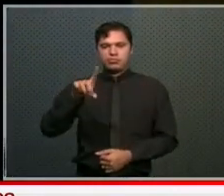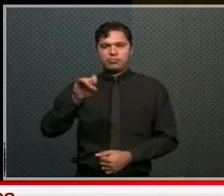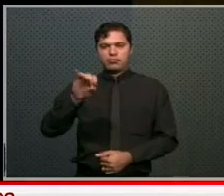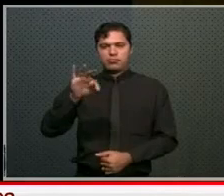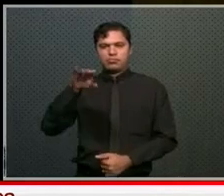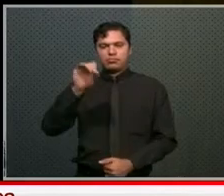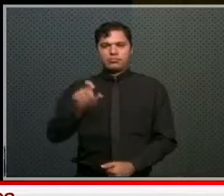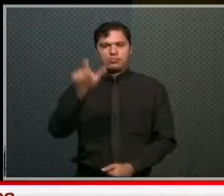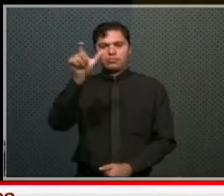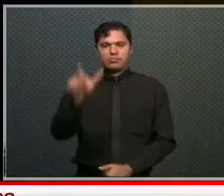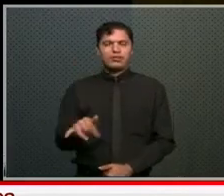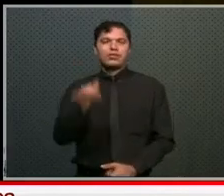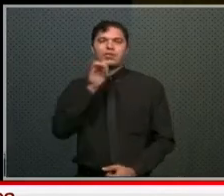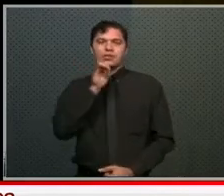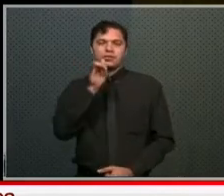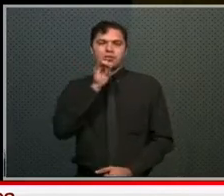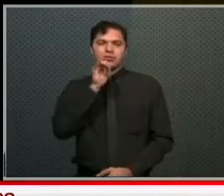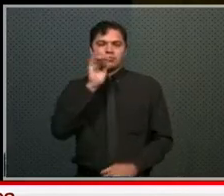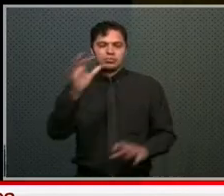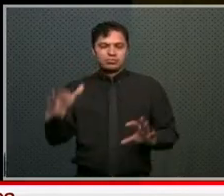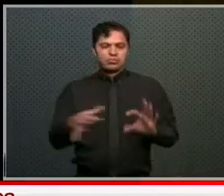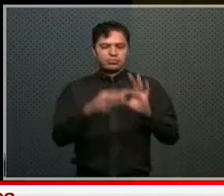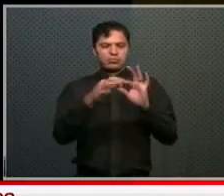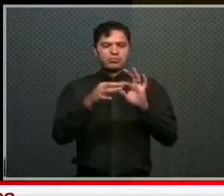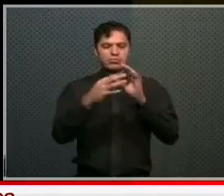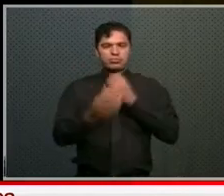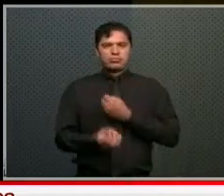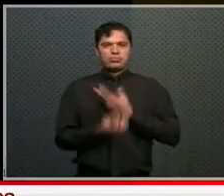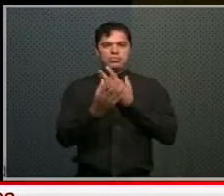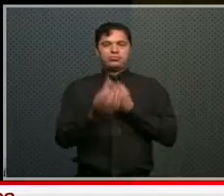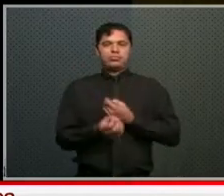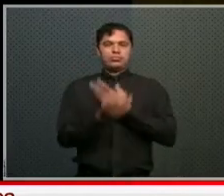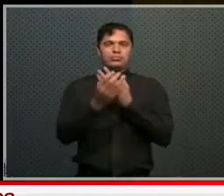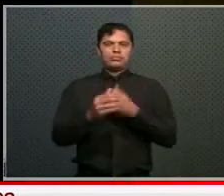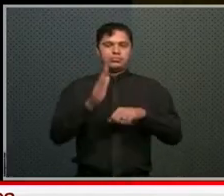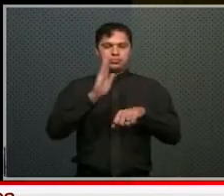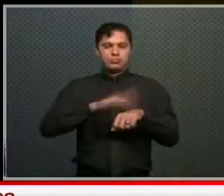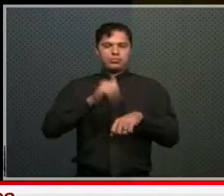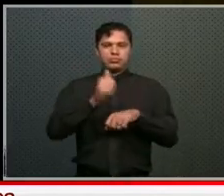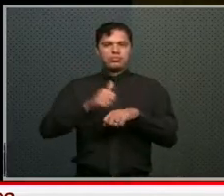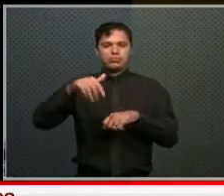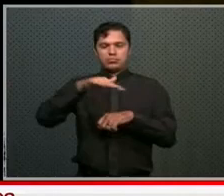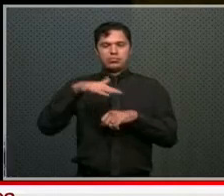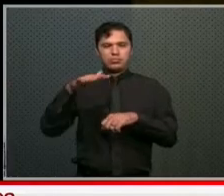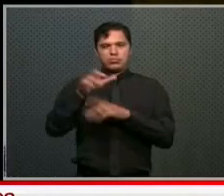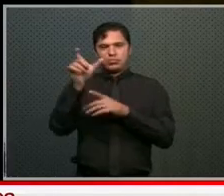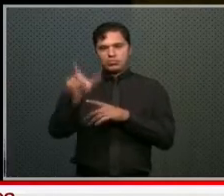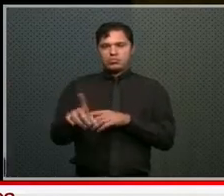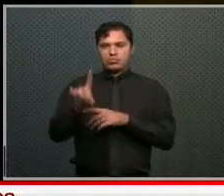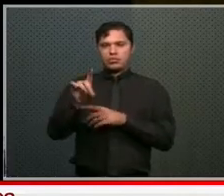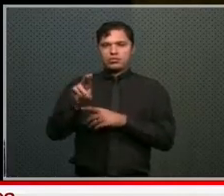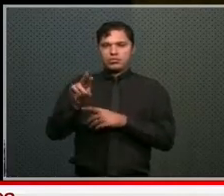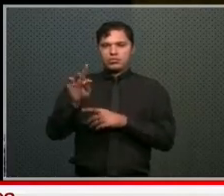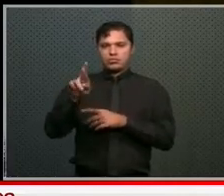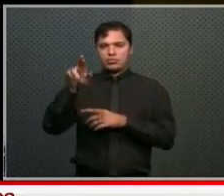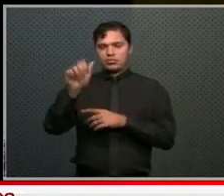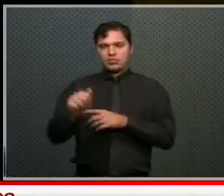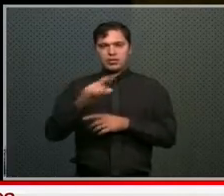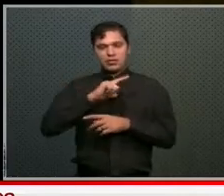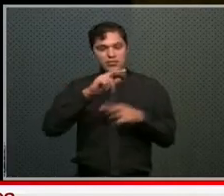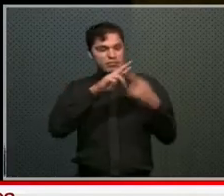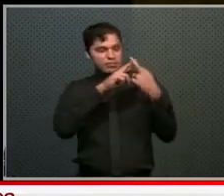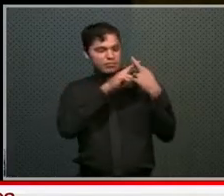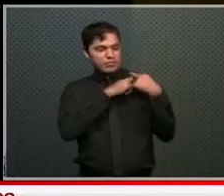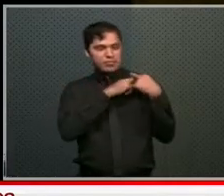exemplo de parceiro produtor por ser o melhor manivero e Dutra eu fiquei com a responsabilidade